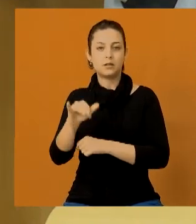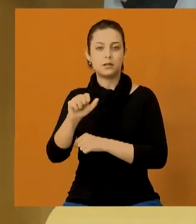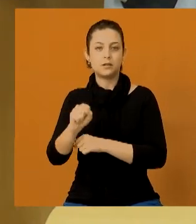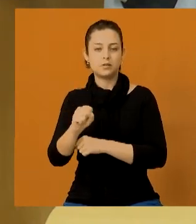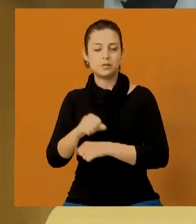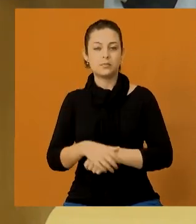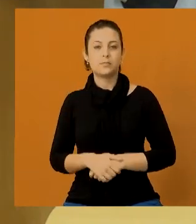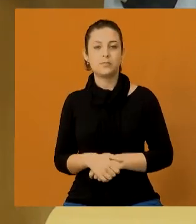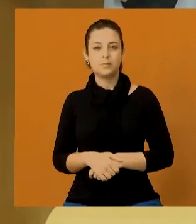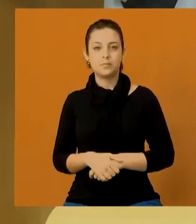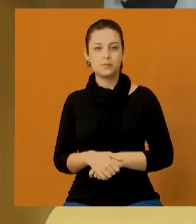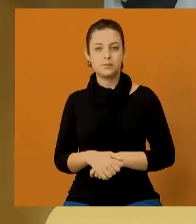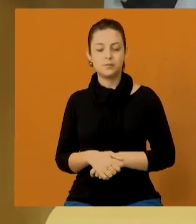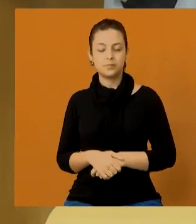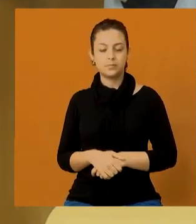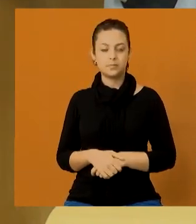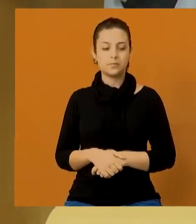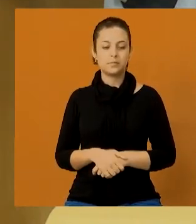do município de Jacareí.